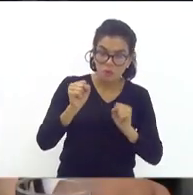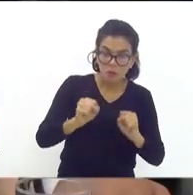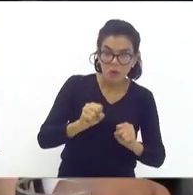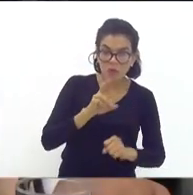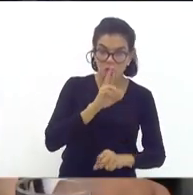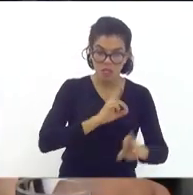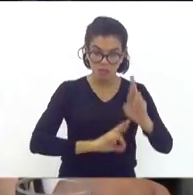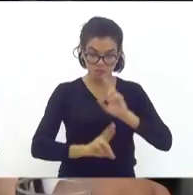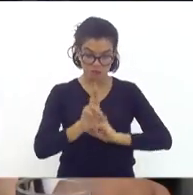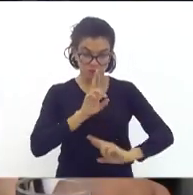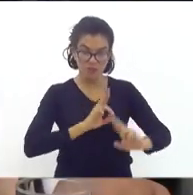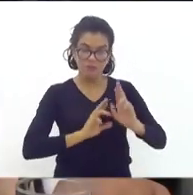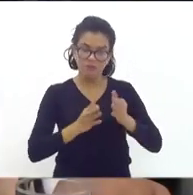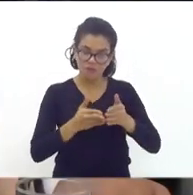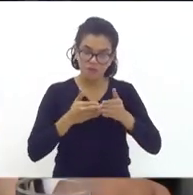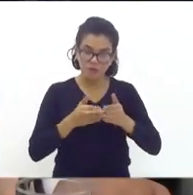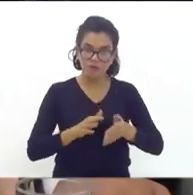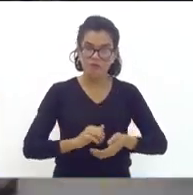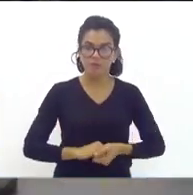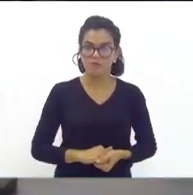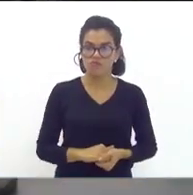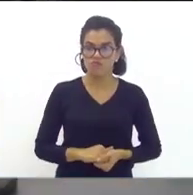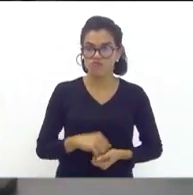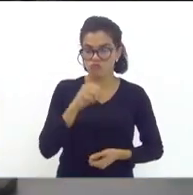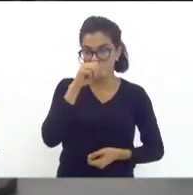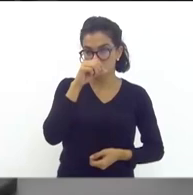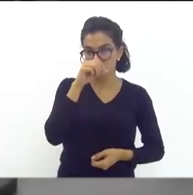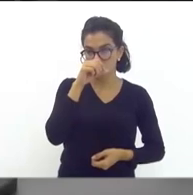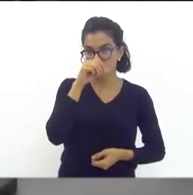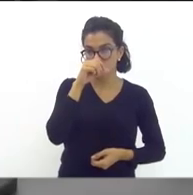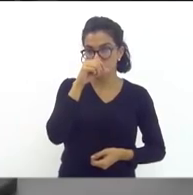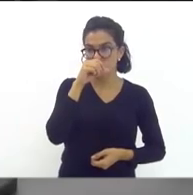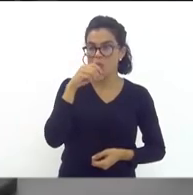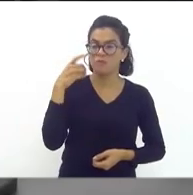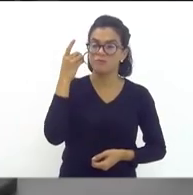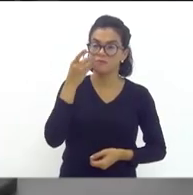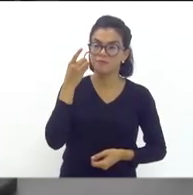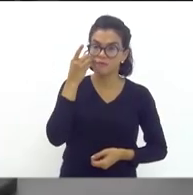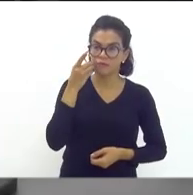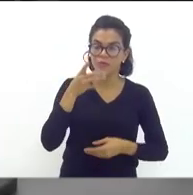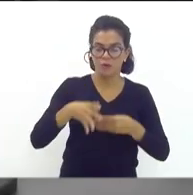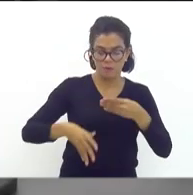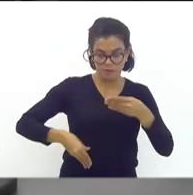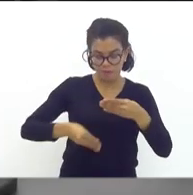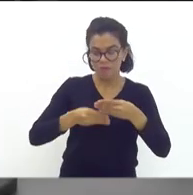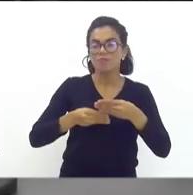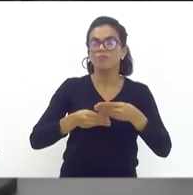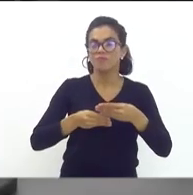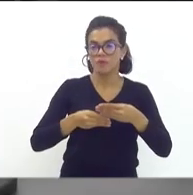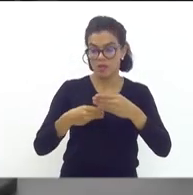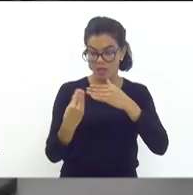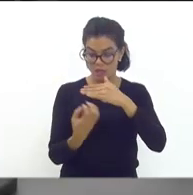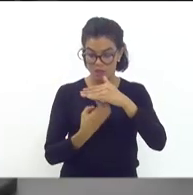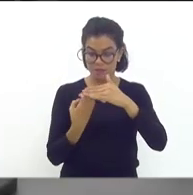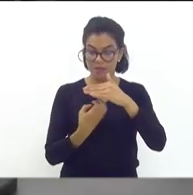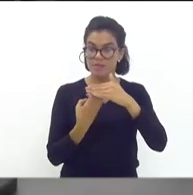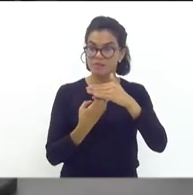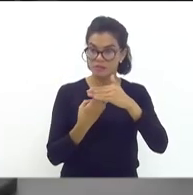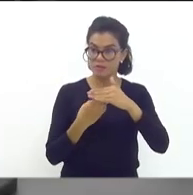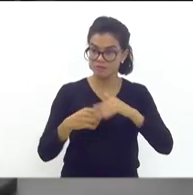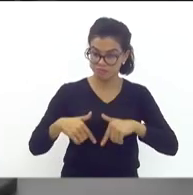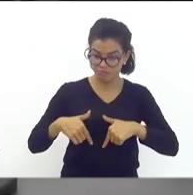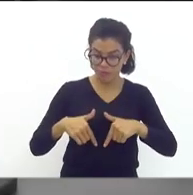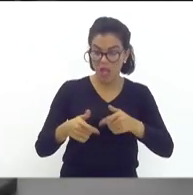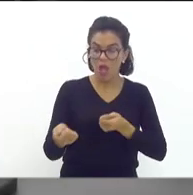responder essa pergunta por gentileza é deputado reitero que o que a agência faz é